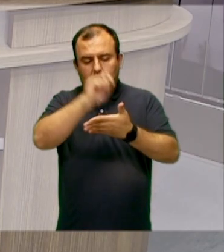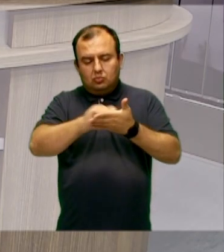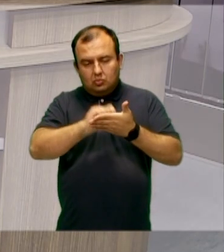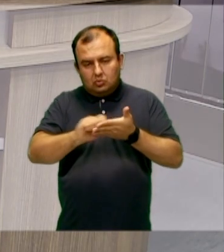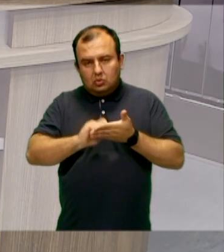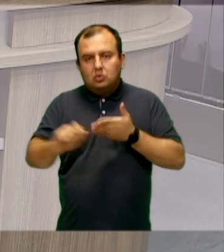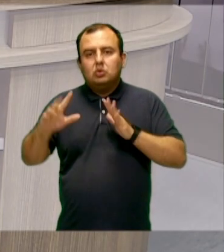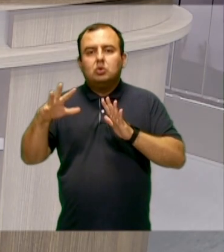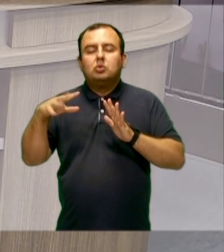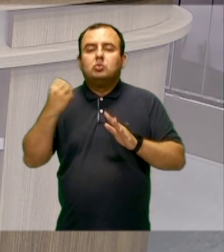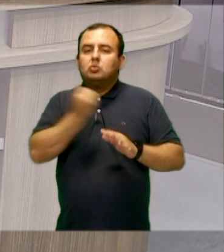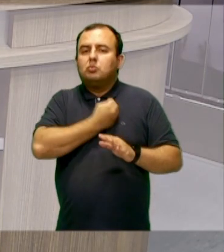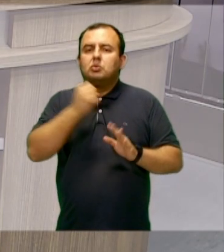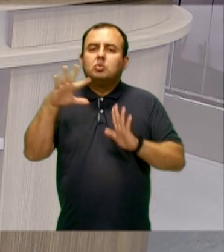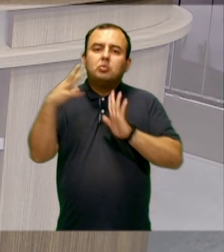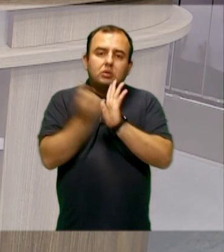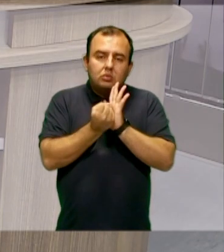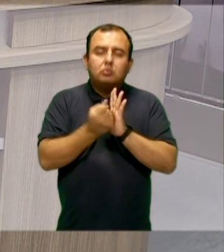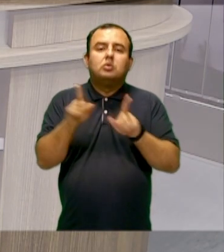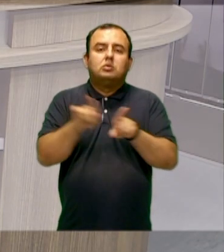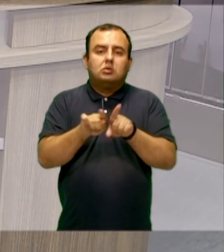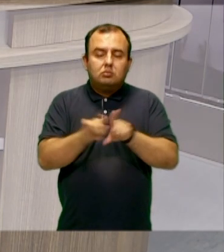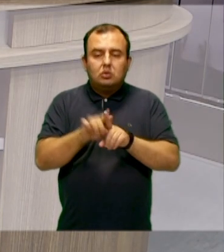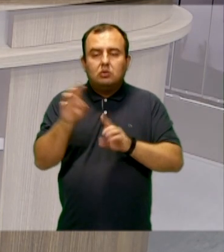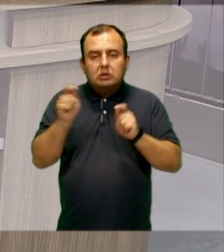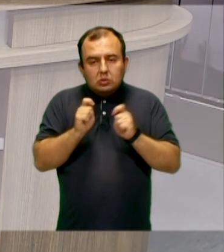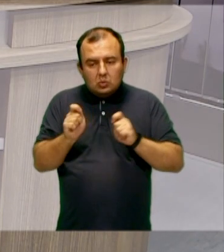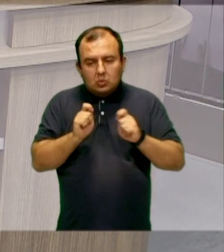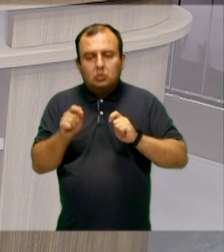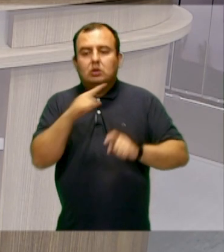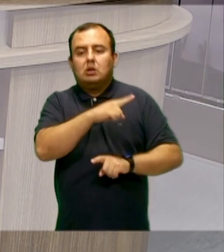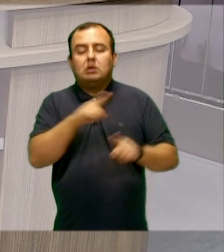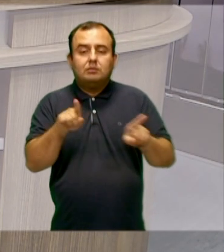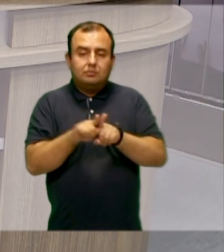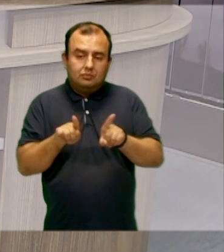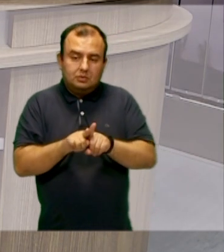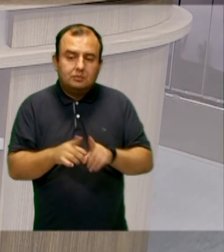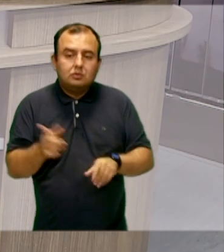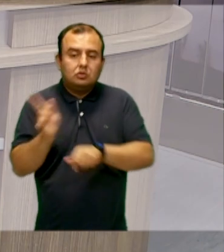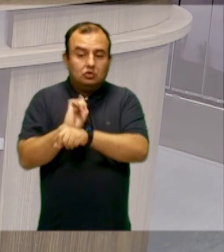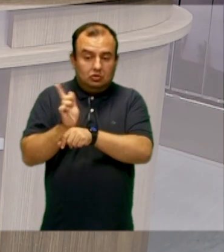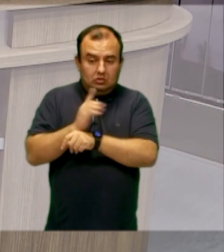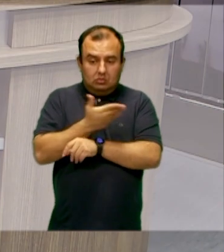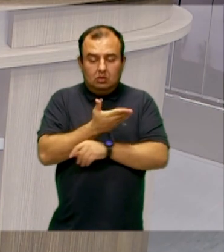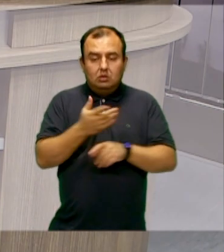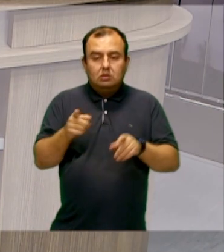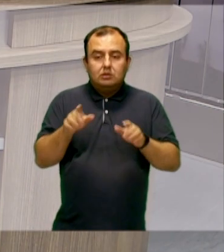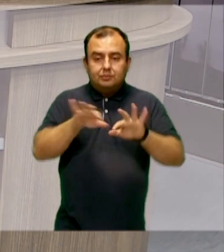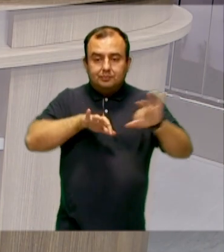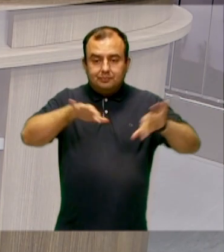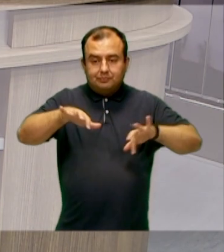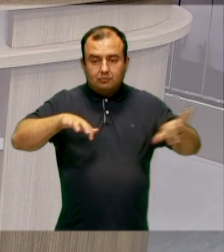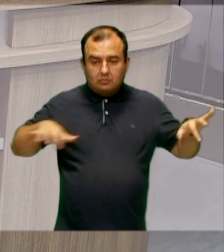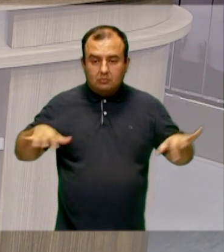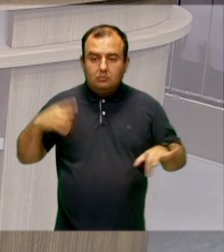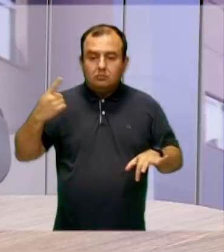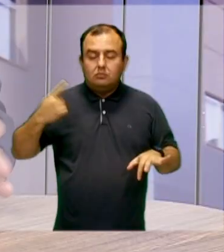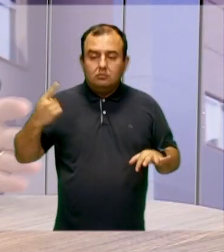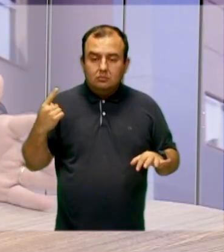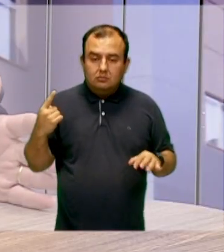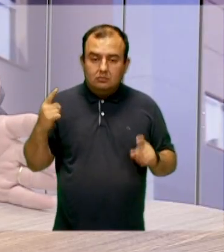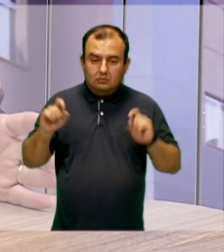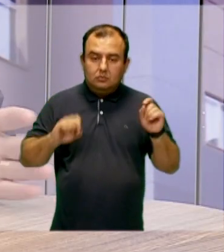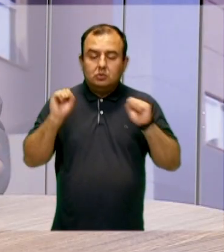repassa patrimônio, tem a placa do patrimônio, então faz todo esse controle lá, faz a gestão. Então, a gente inicialmente separou. Bom, vamos separar primeiro o